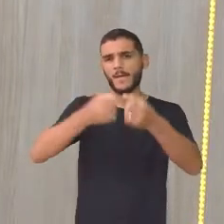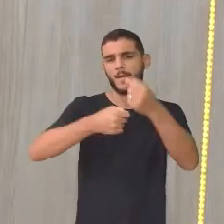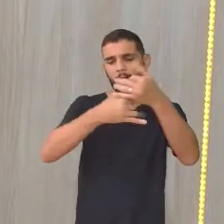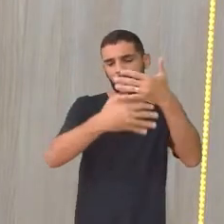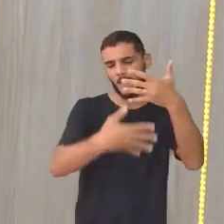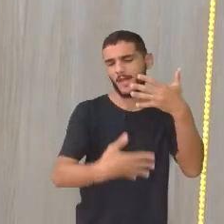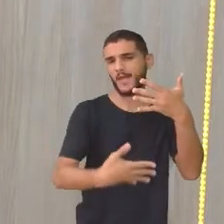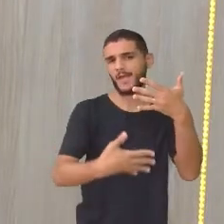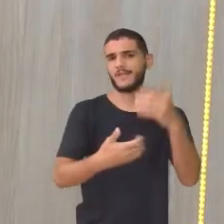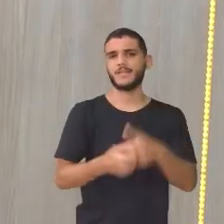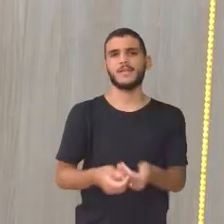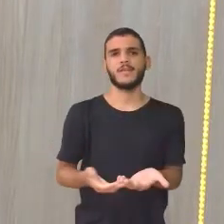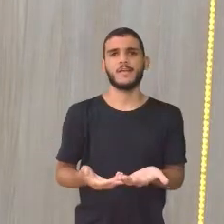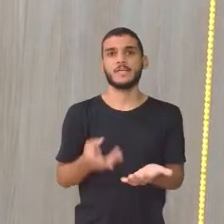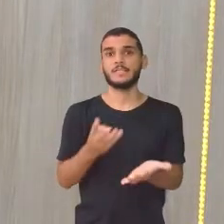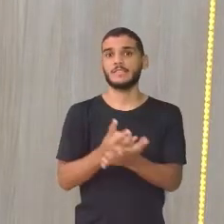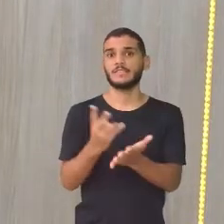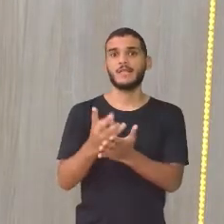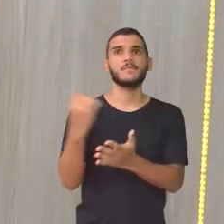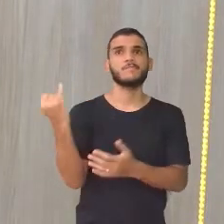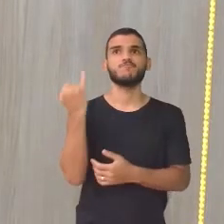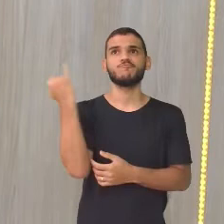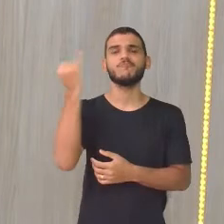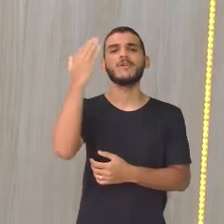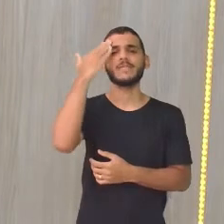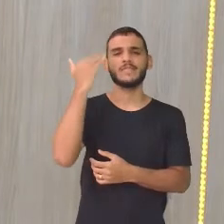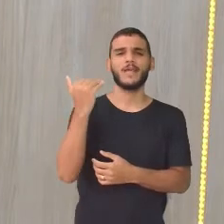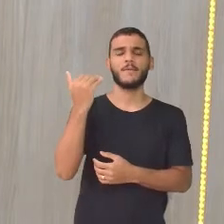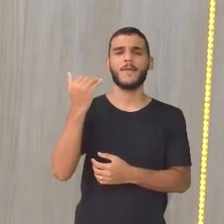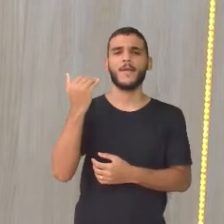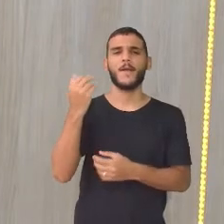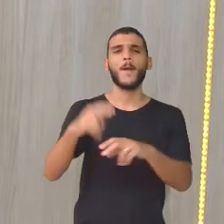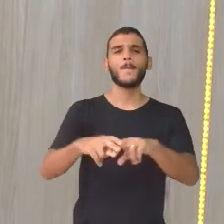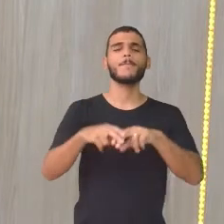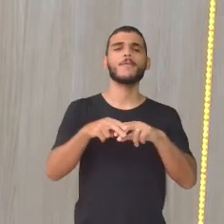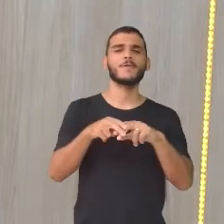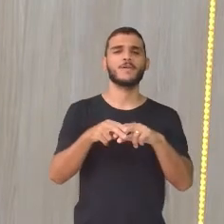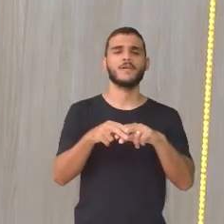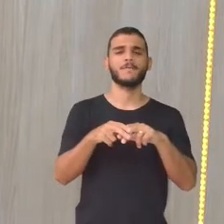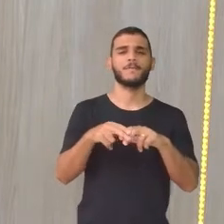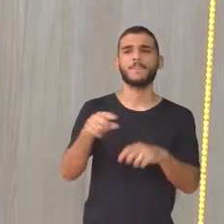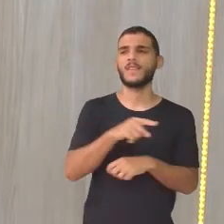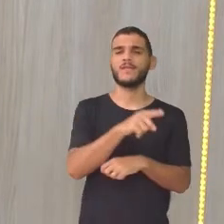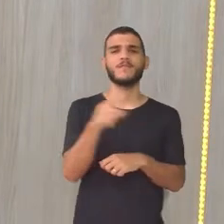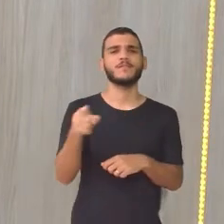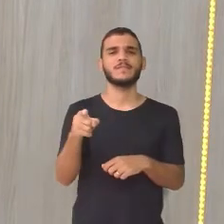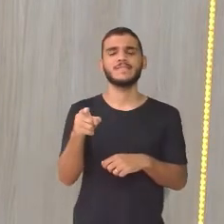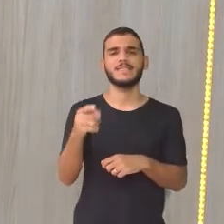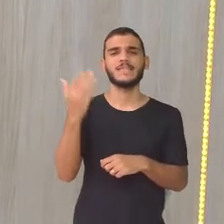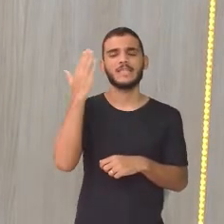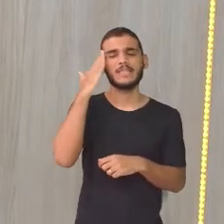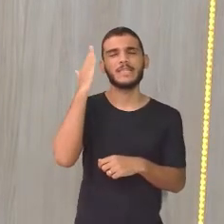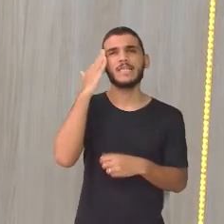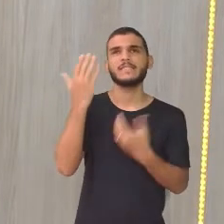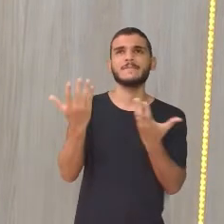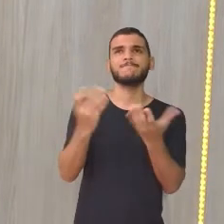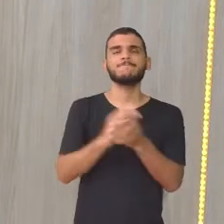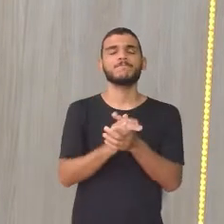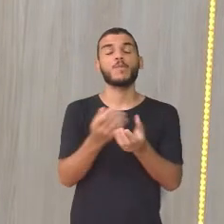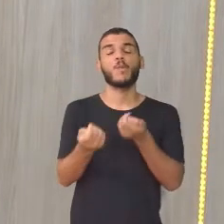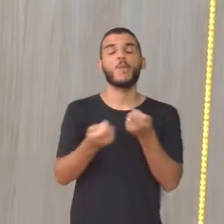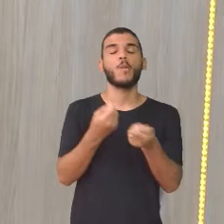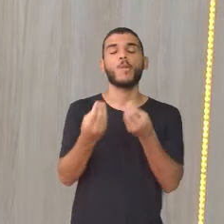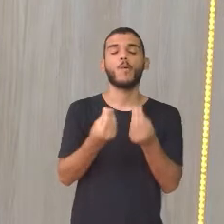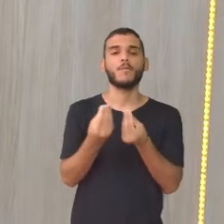eu chego a falar, né? Essa importância é preciosa, porque quando vocês colocam para a gente aqui, não é,